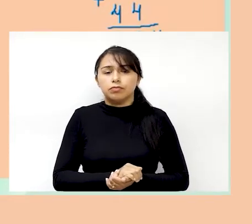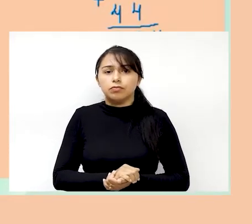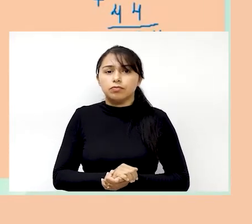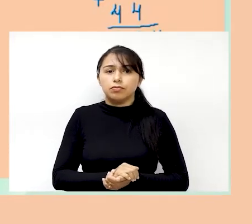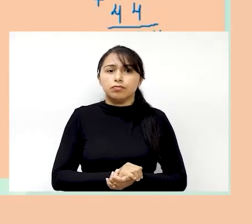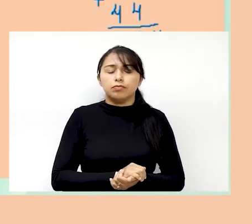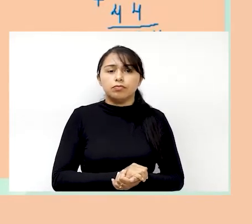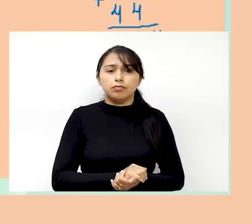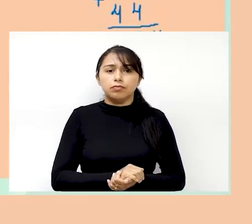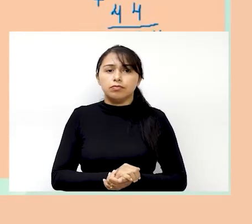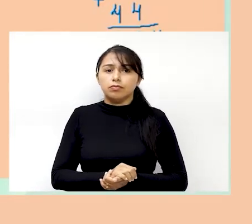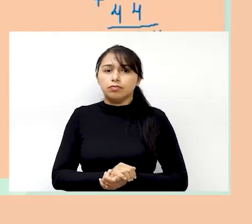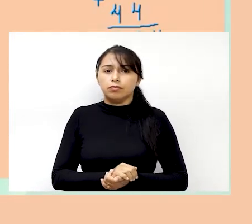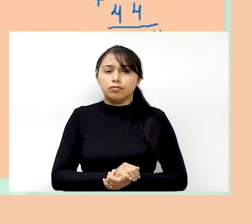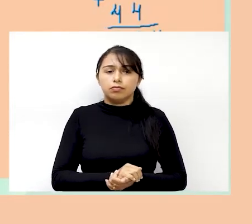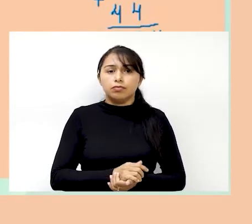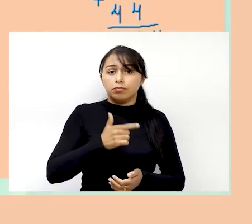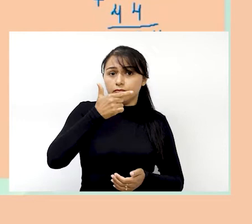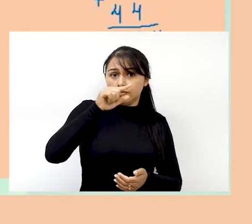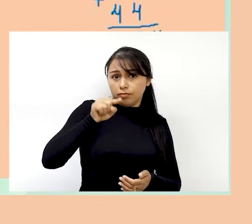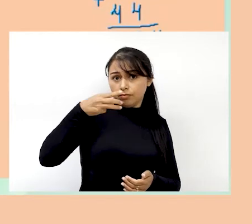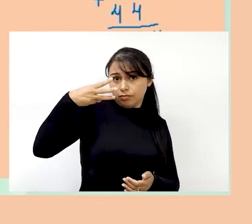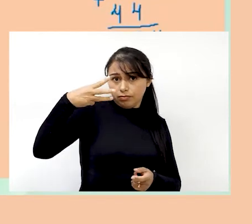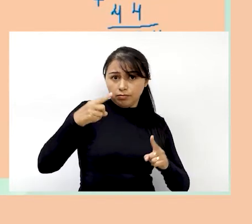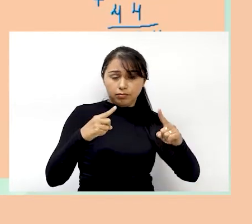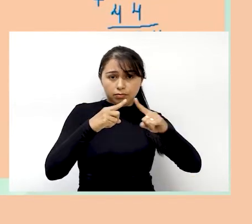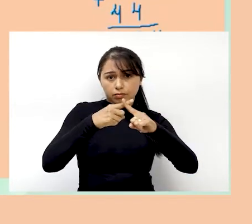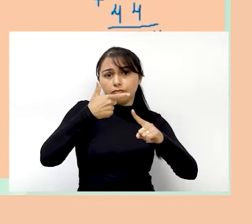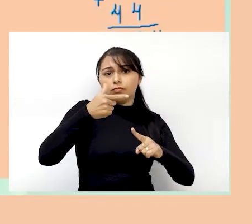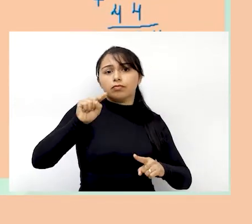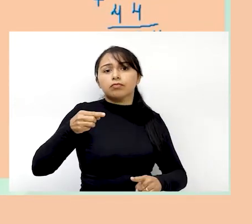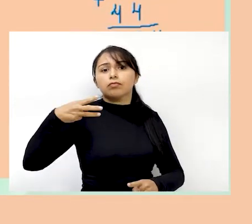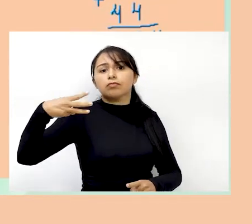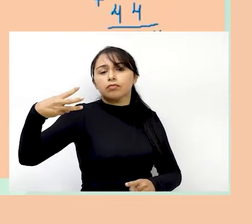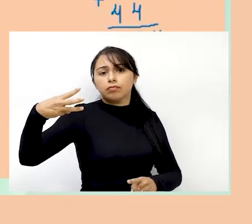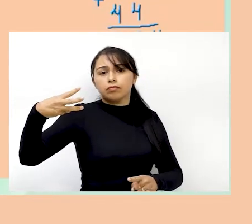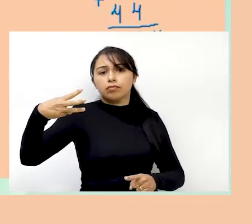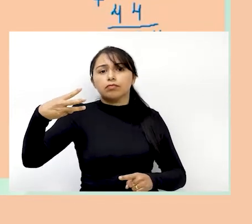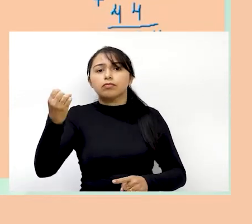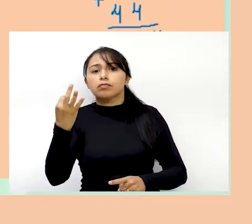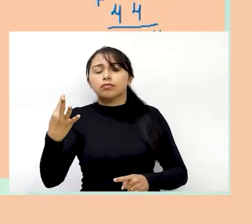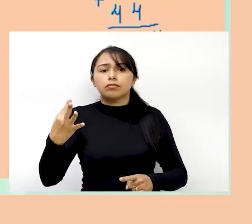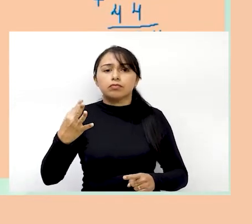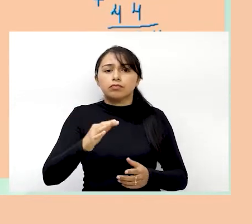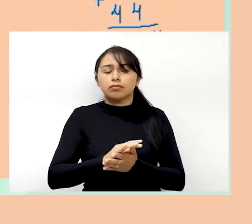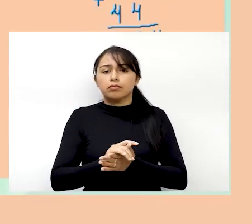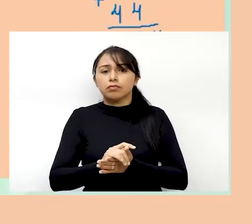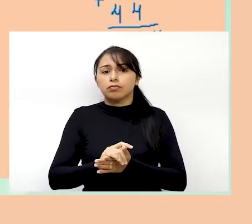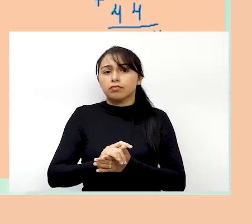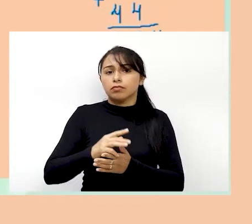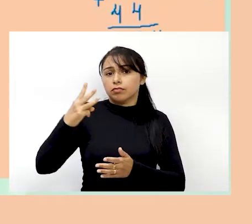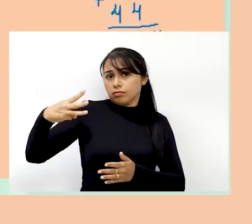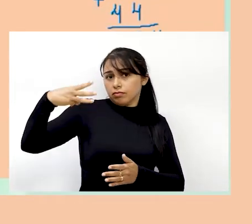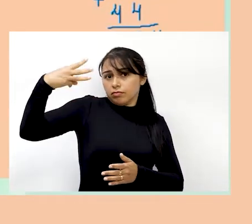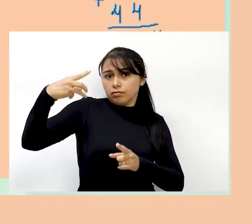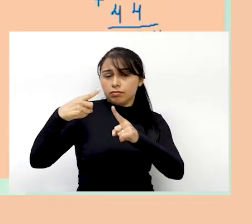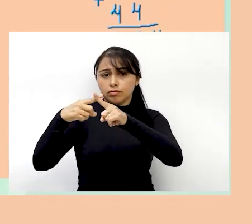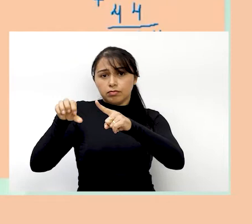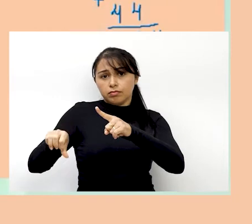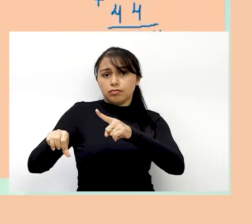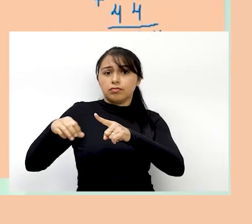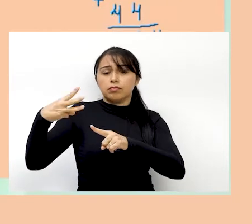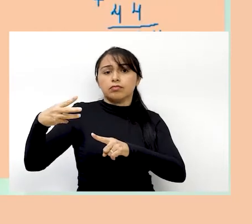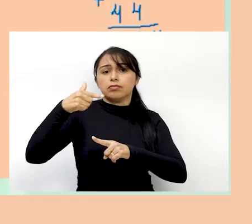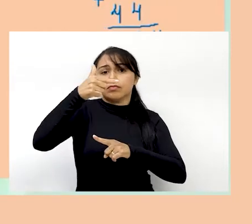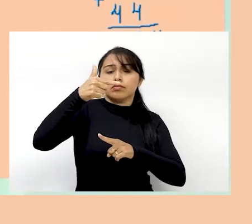é o valor aproximado. Então, 2,3 vezes 2,3. 3 vezes 3 dá